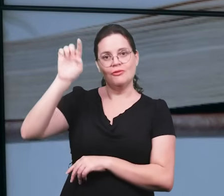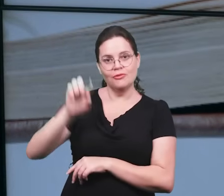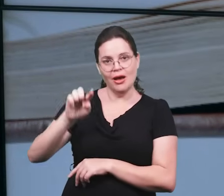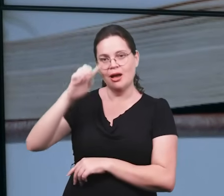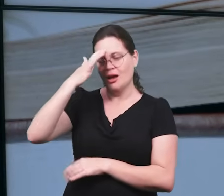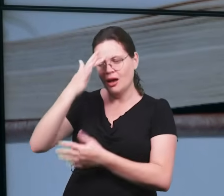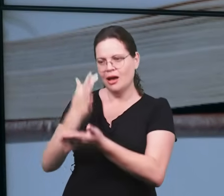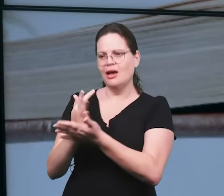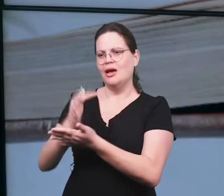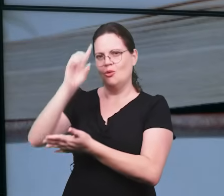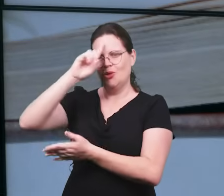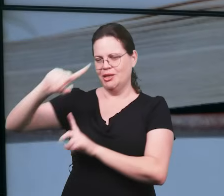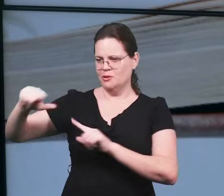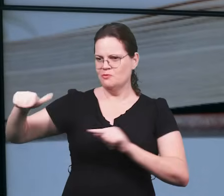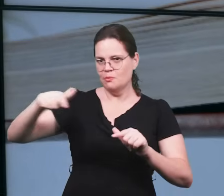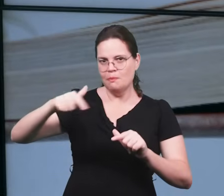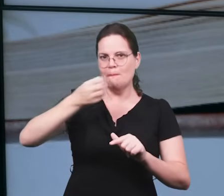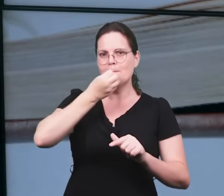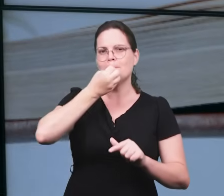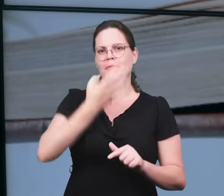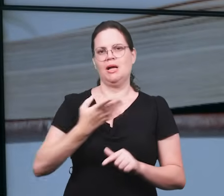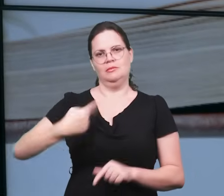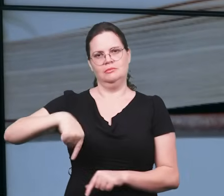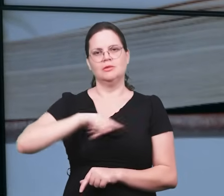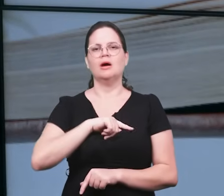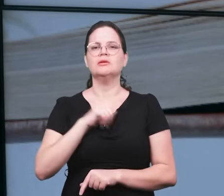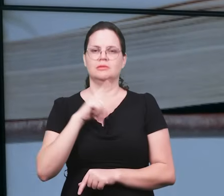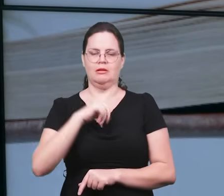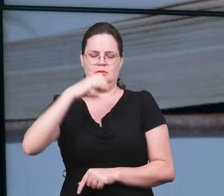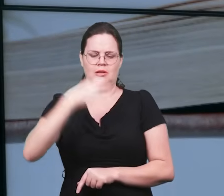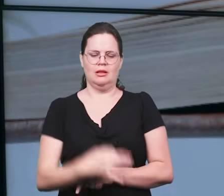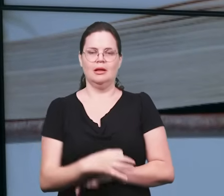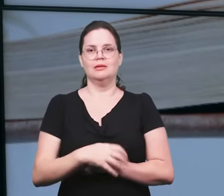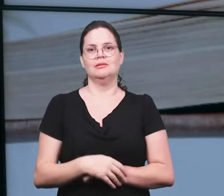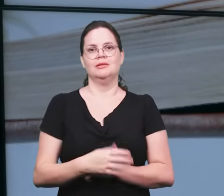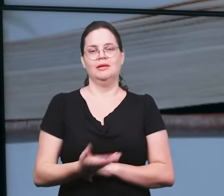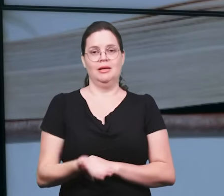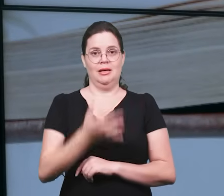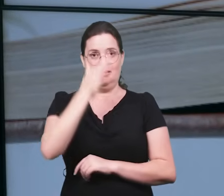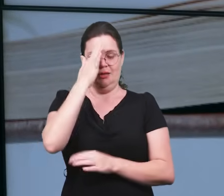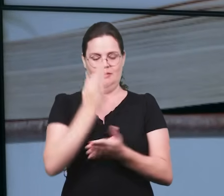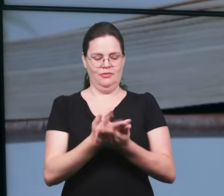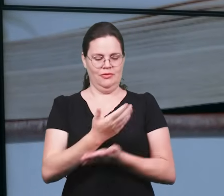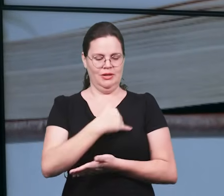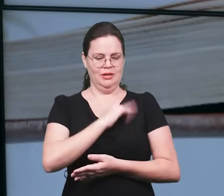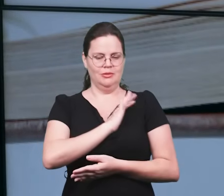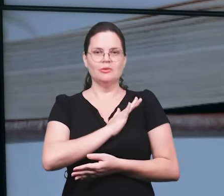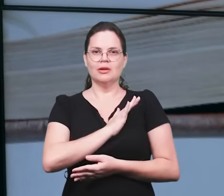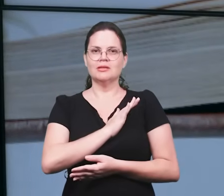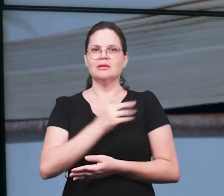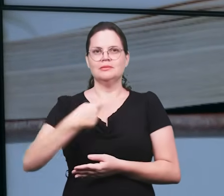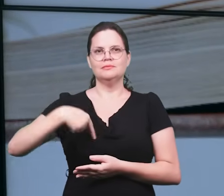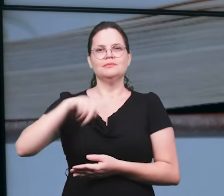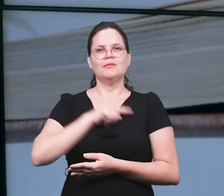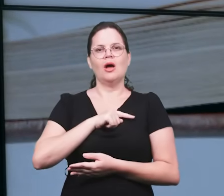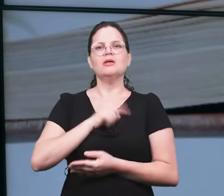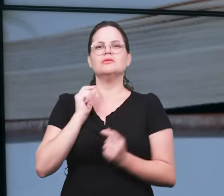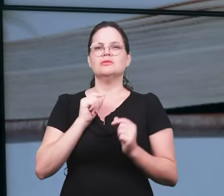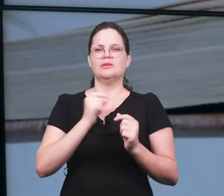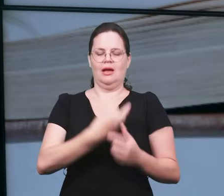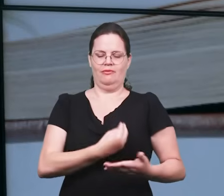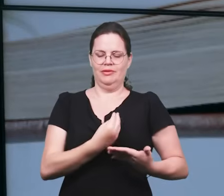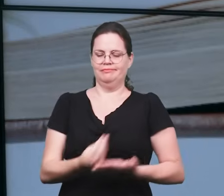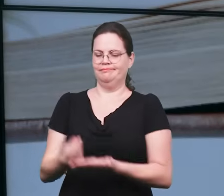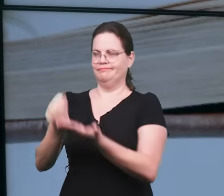que Ele faz é para o nosso bem. E quando essa fé está viva no nosso coração, a gente deixa que o Senhor